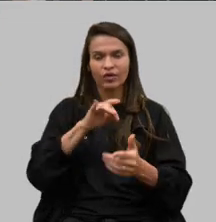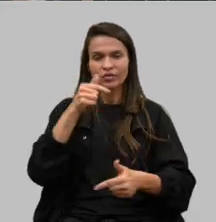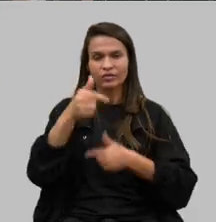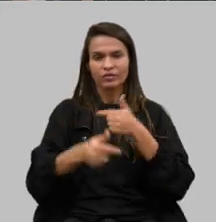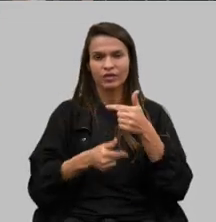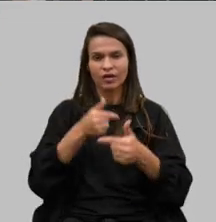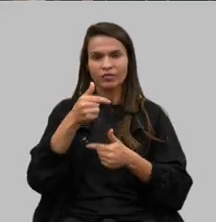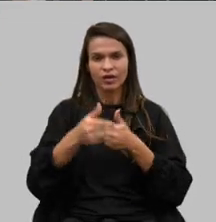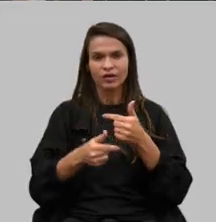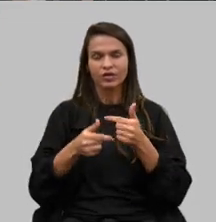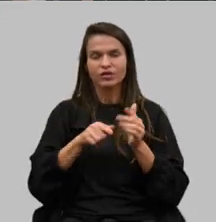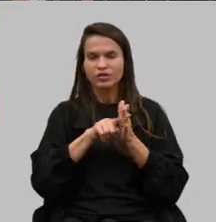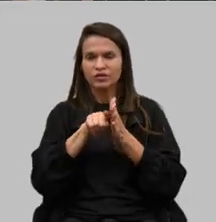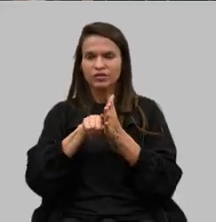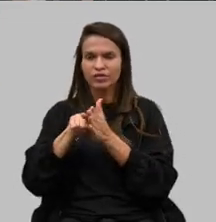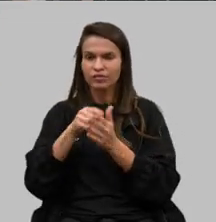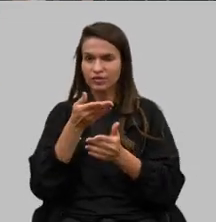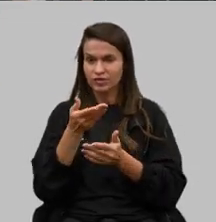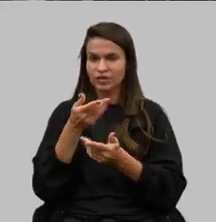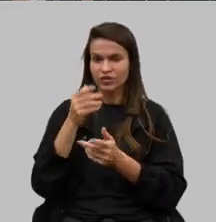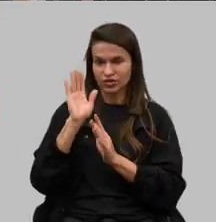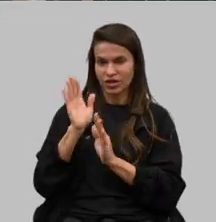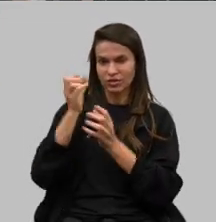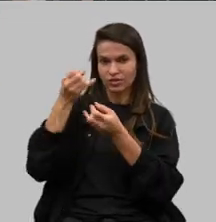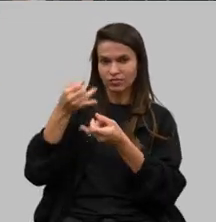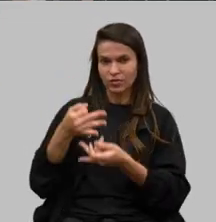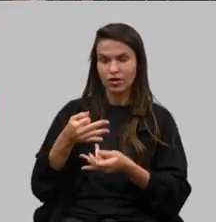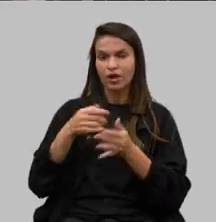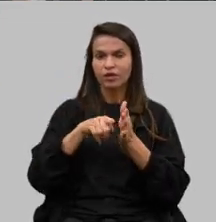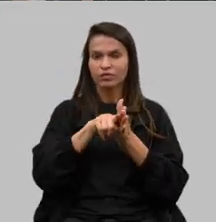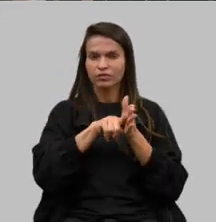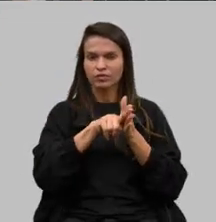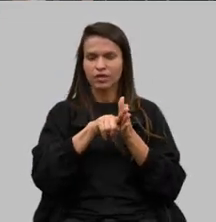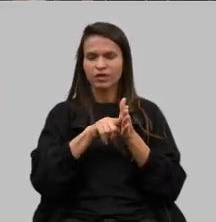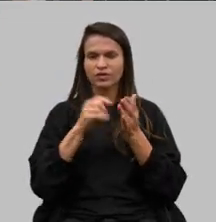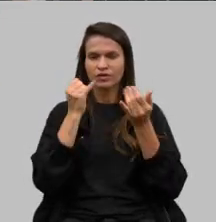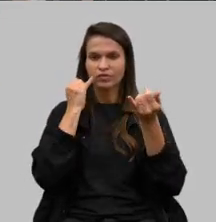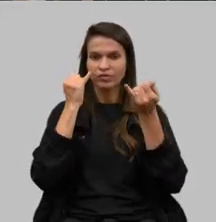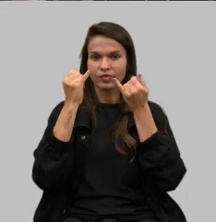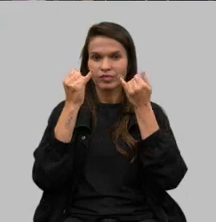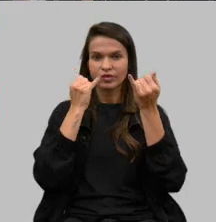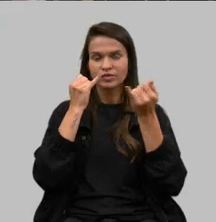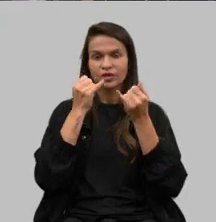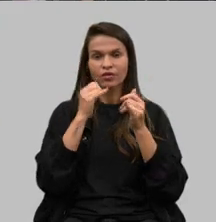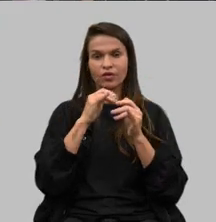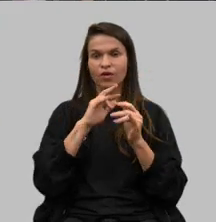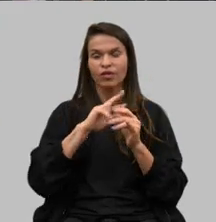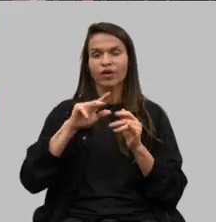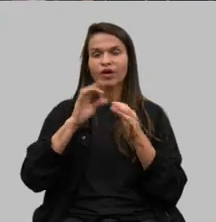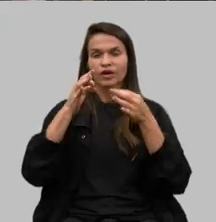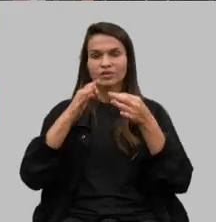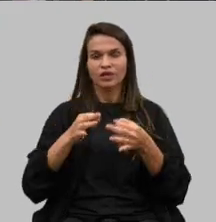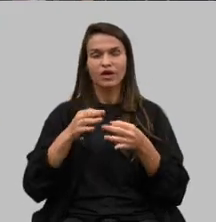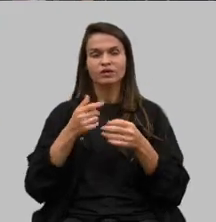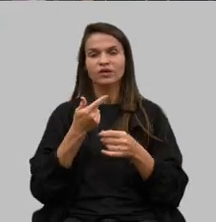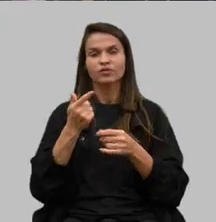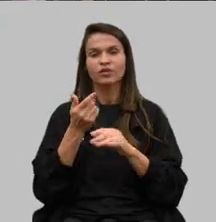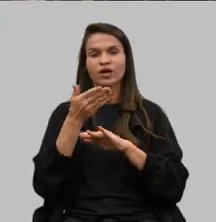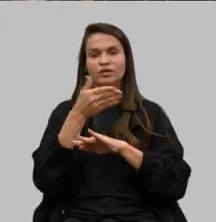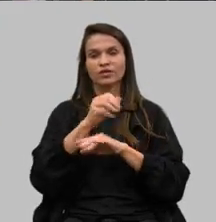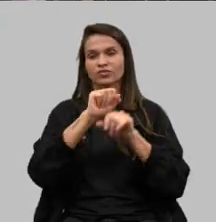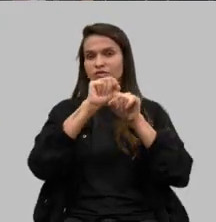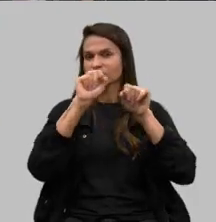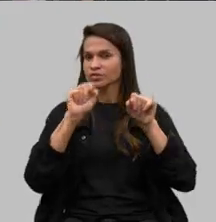dessas consultorias que você menciona E a consultoria deputada essa informação eh não está correta ela não tem acesso aos nossos